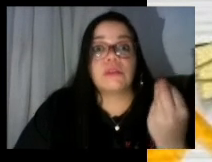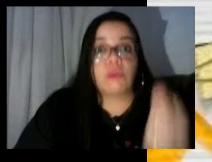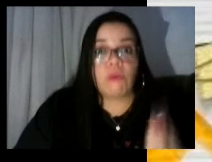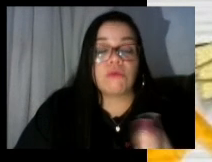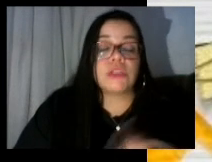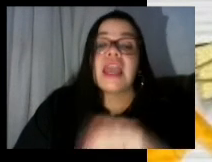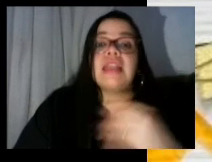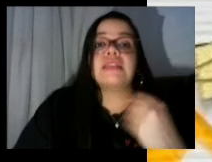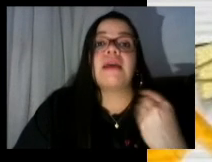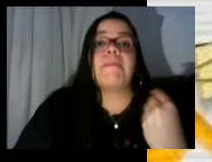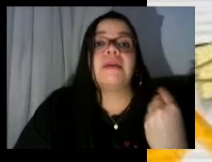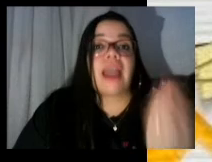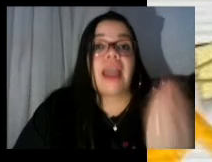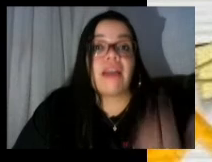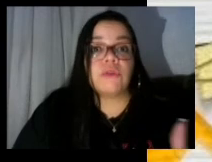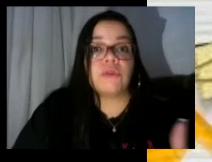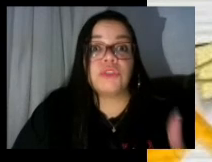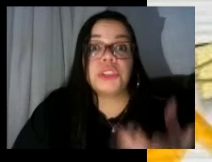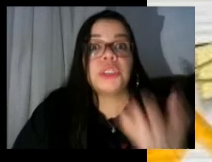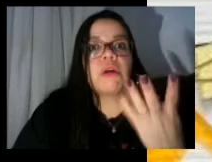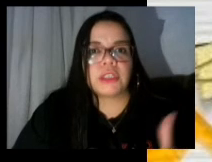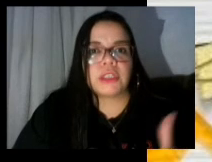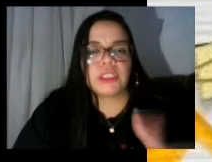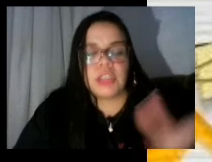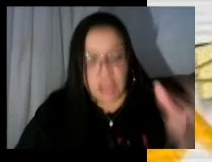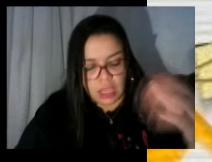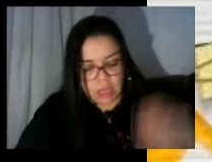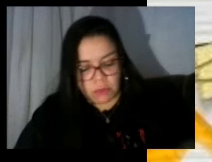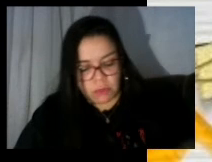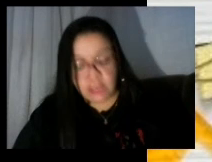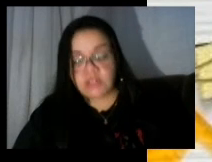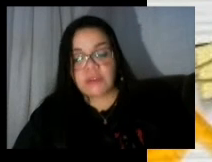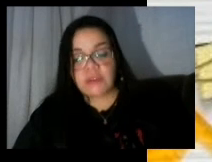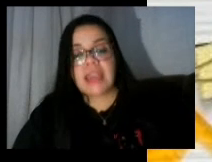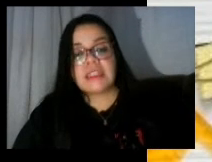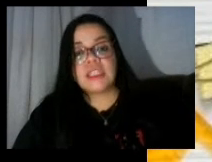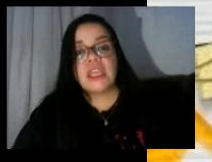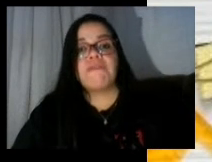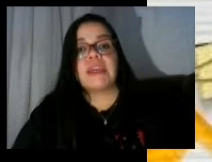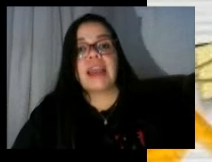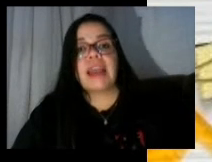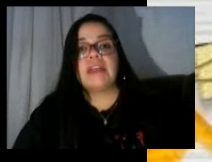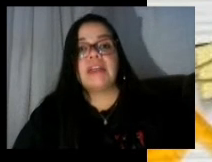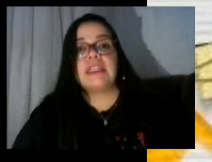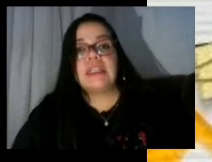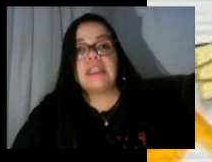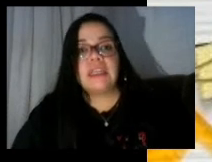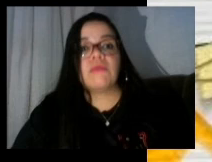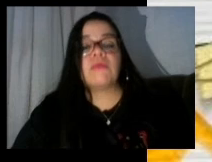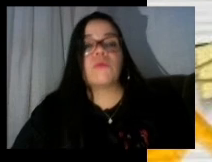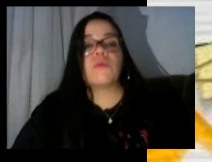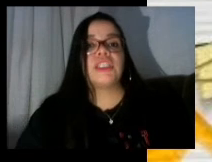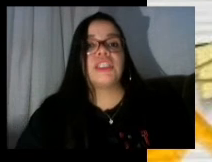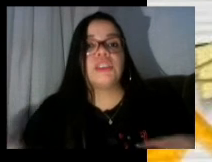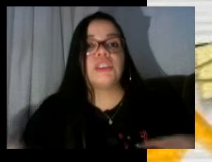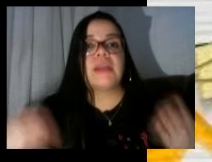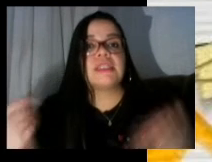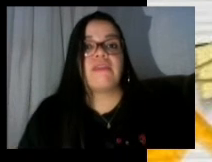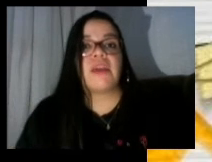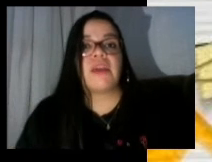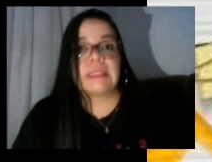em troncos, eles apanhavam de chicote e muitas vezes ficavam ali com um